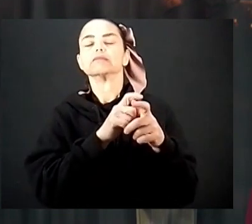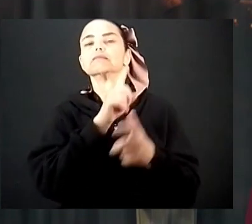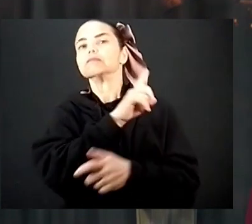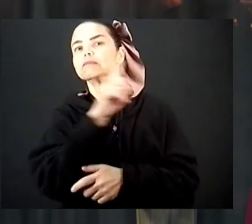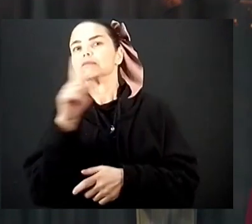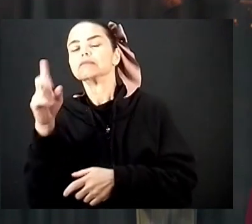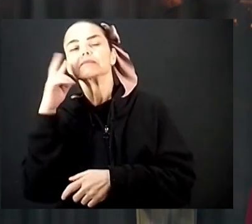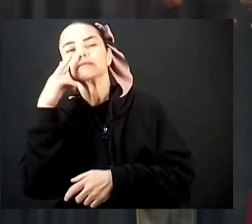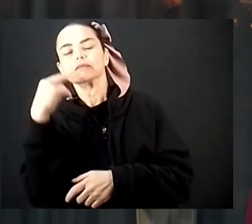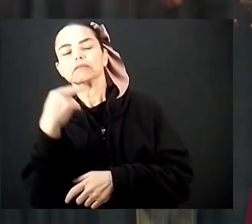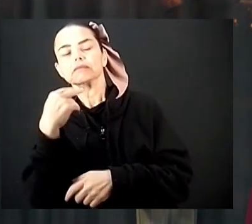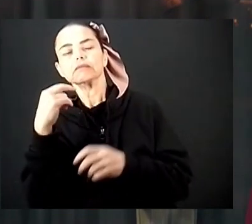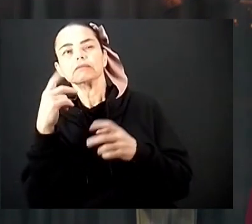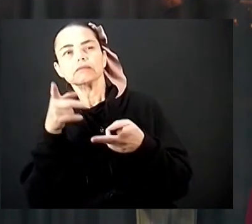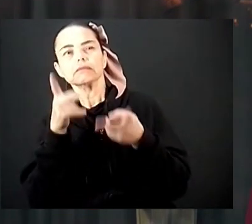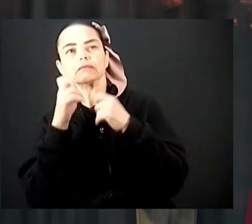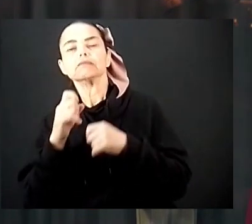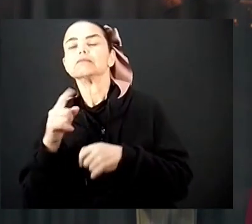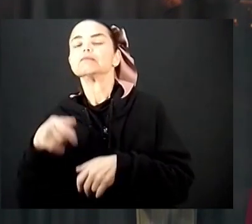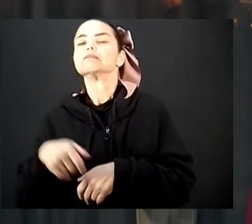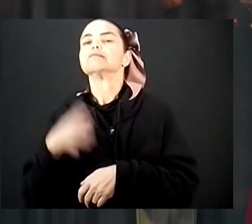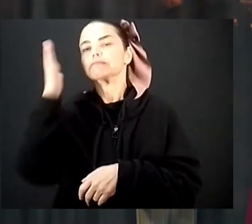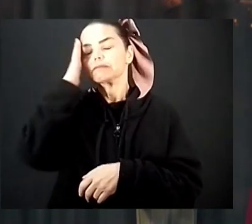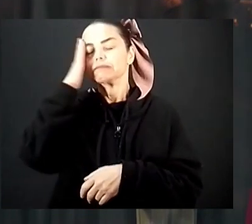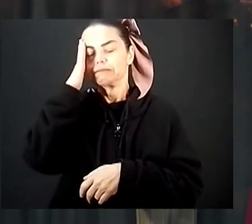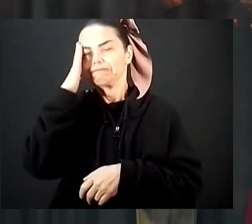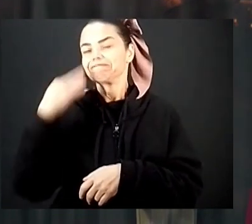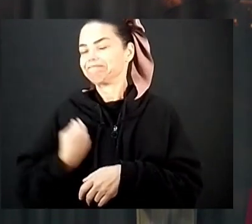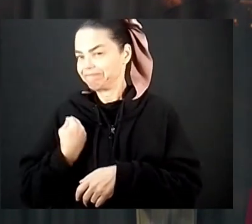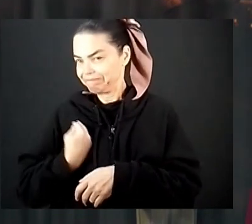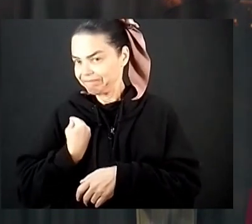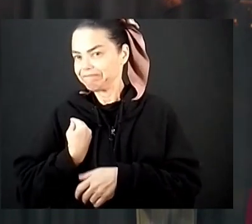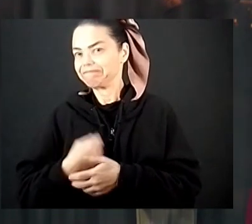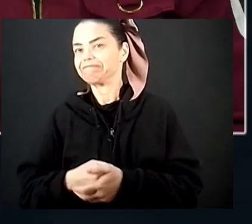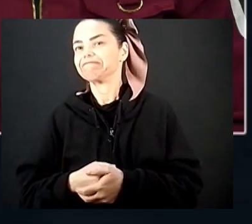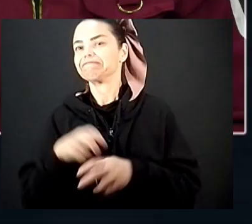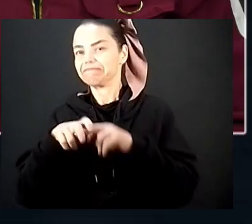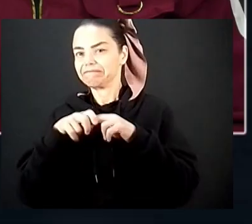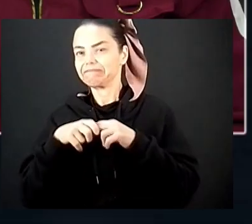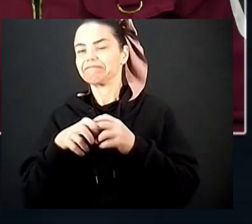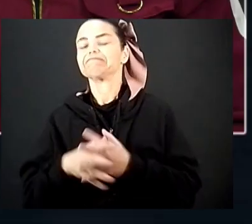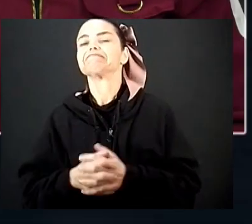de fora para entender aquilo que a gente estava vivendo. É por isso. E além